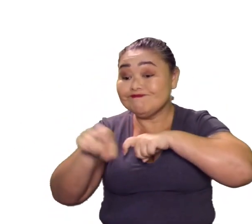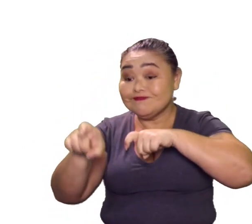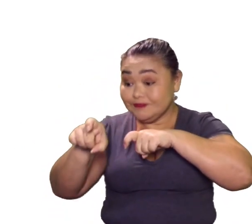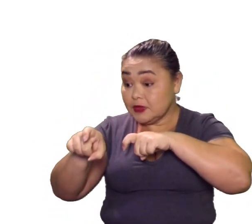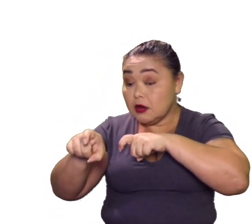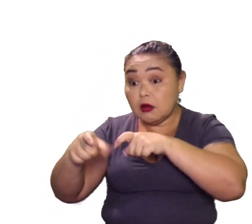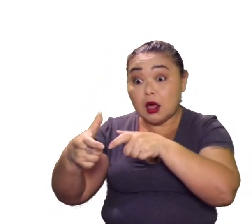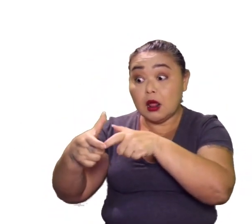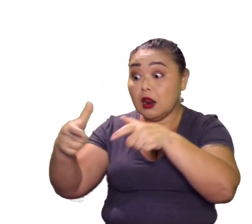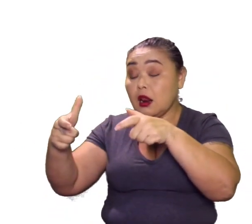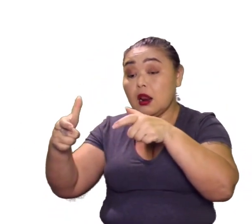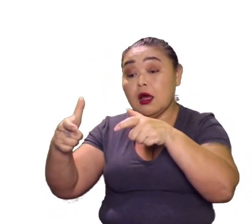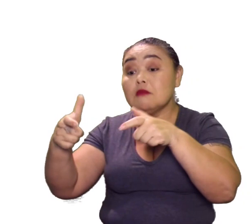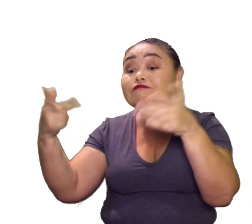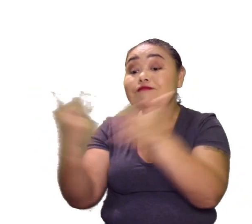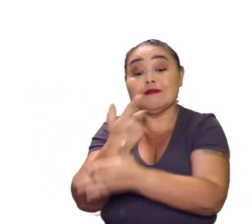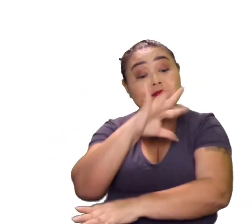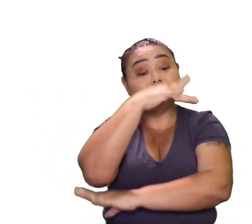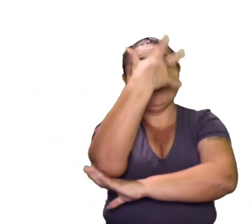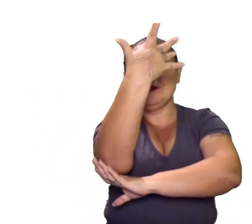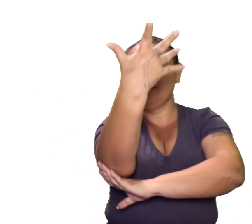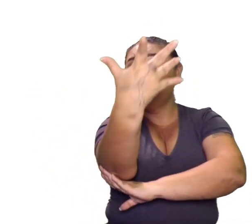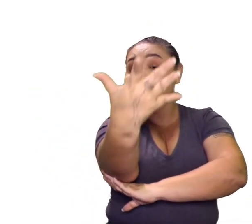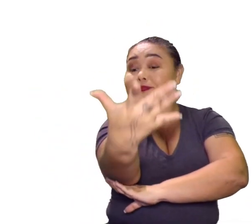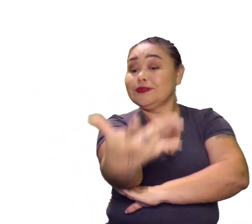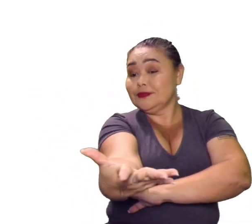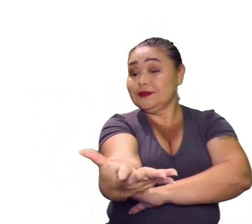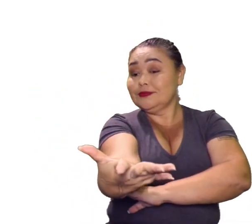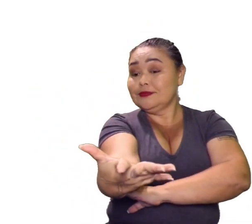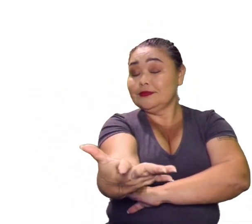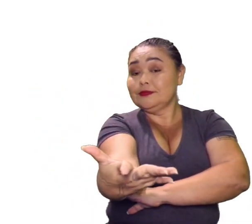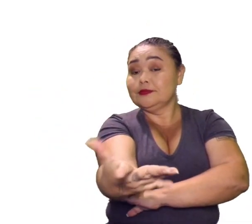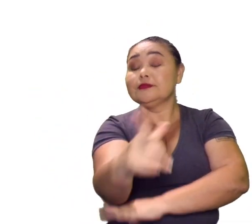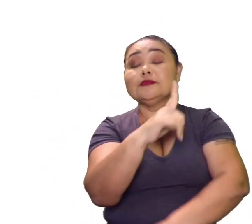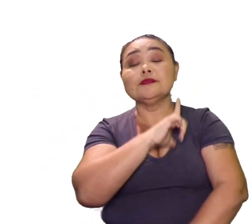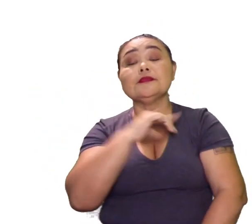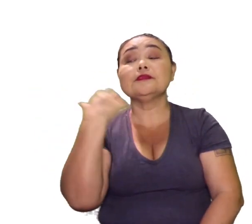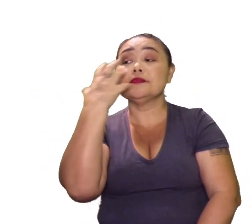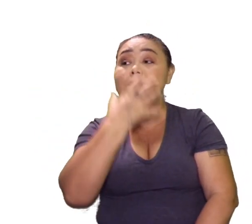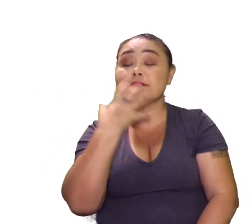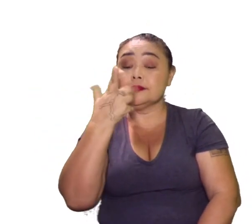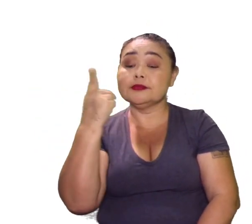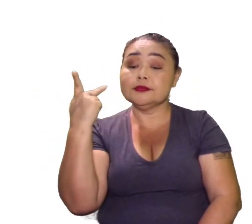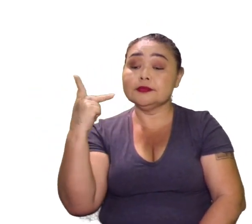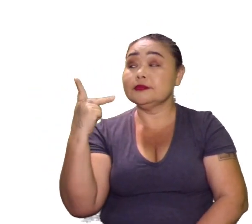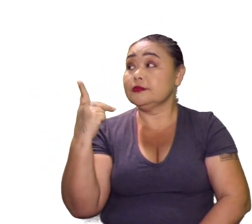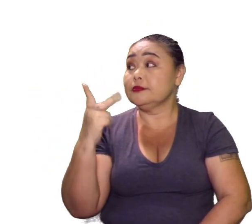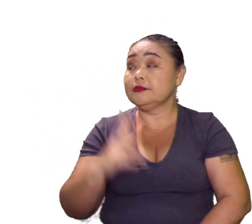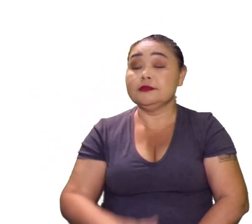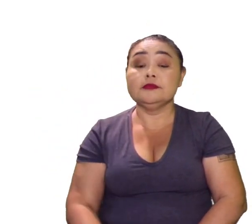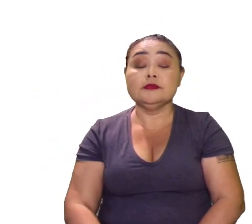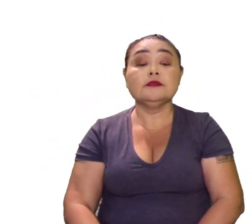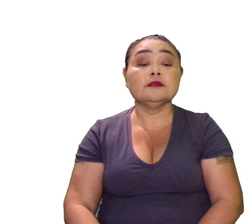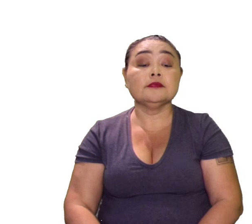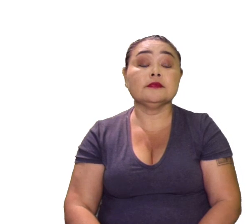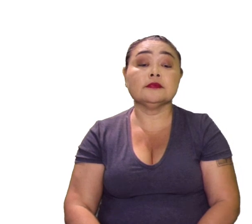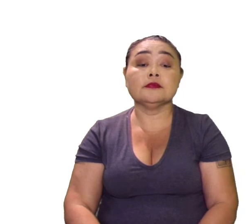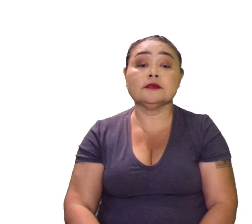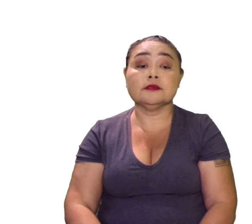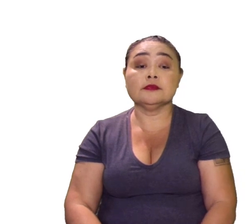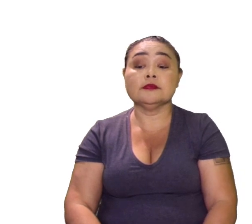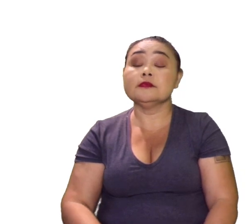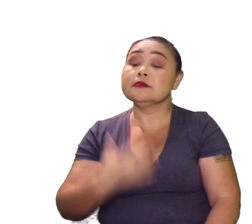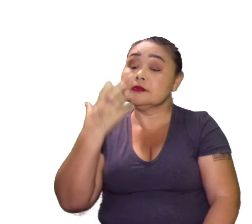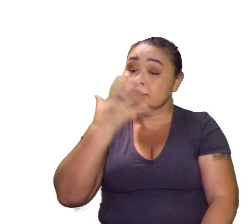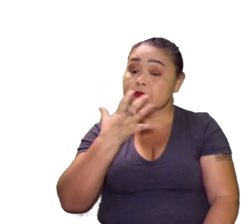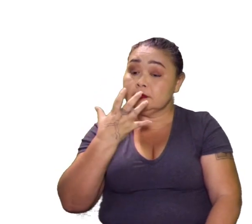agrícola. Então, tem uma música que fala sobre a questão do desmatamento. É